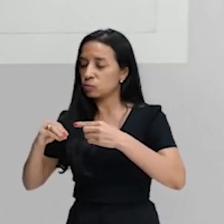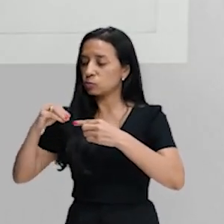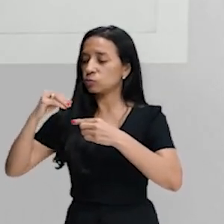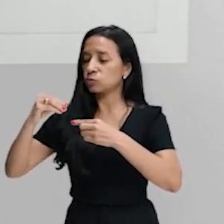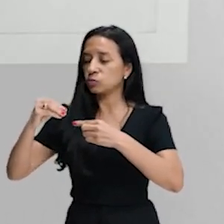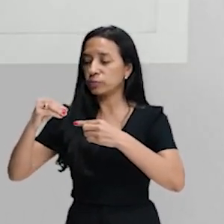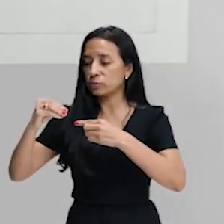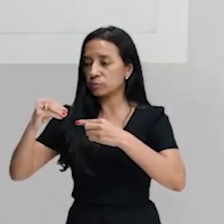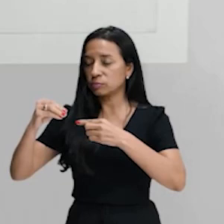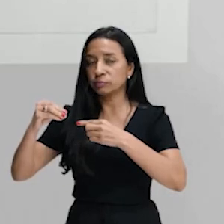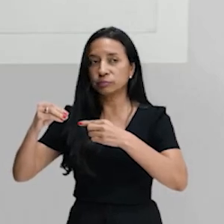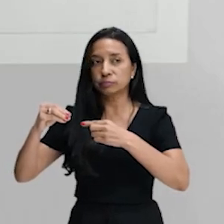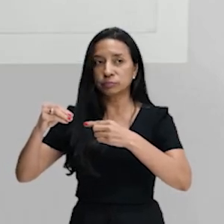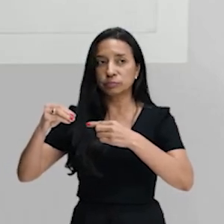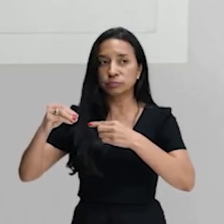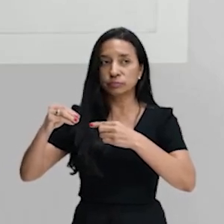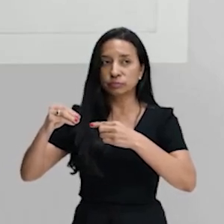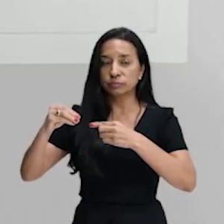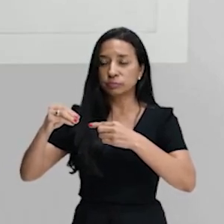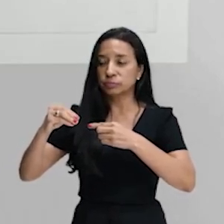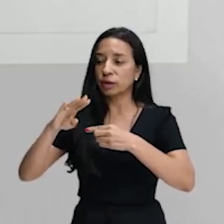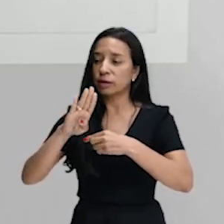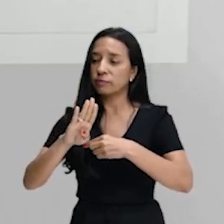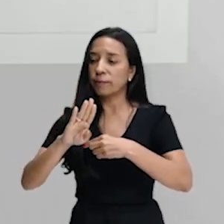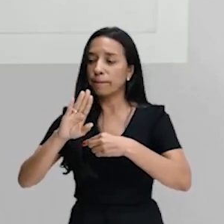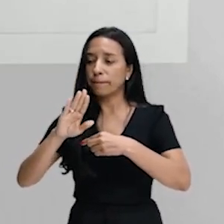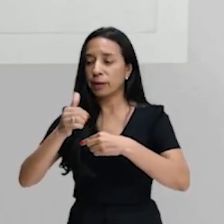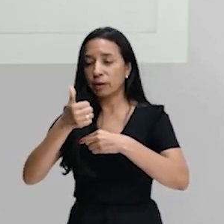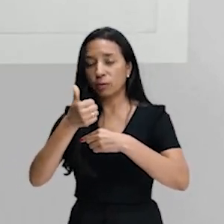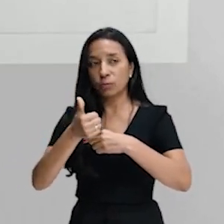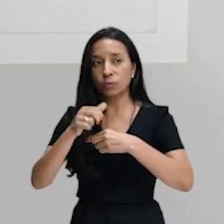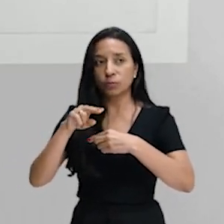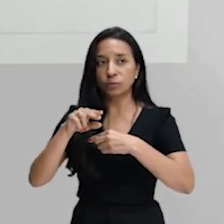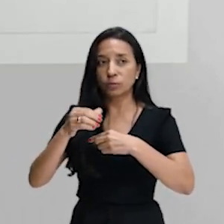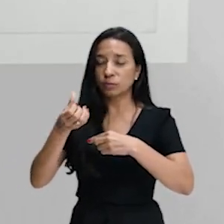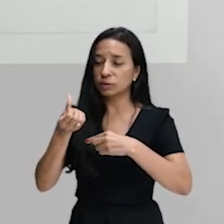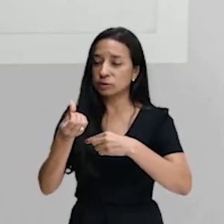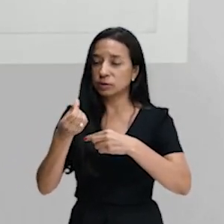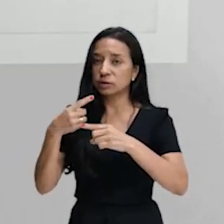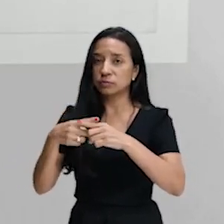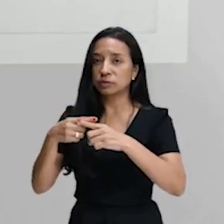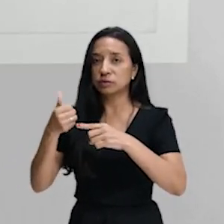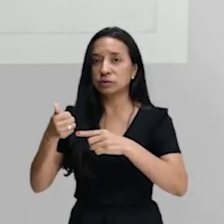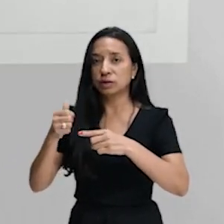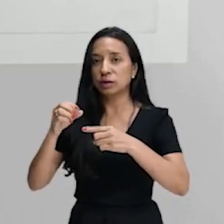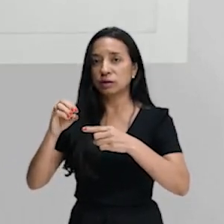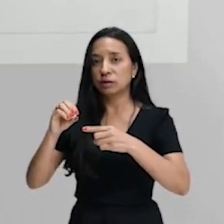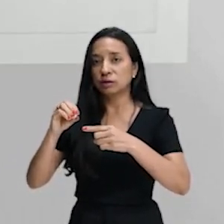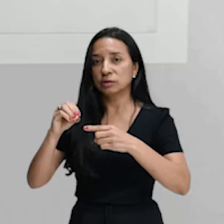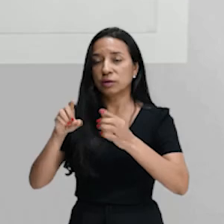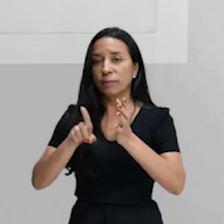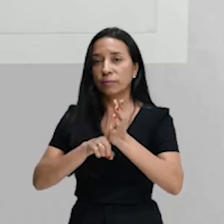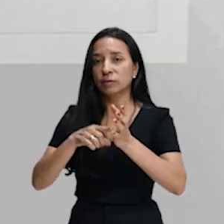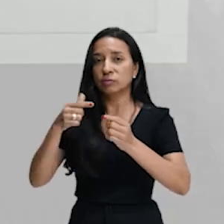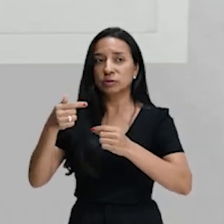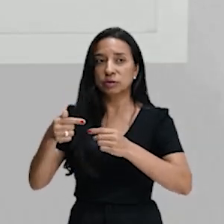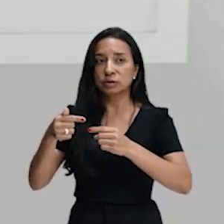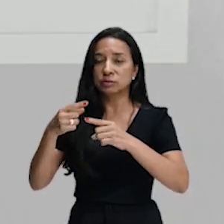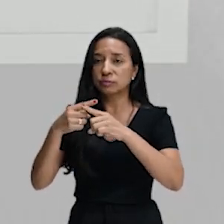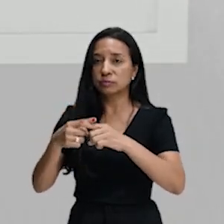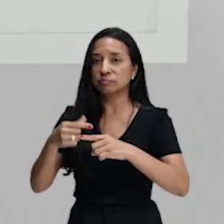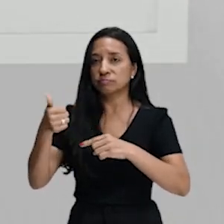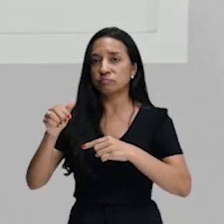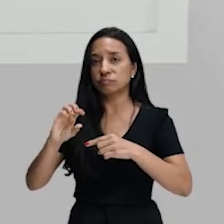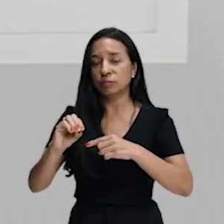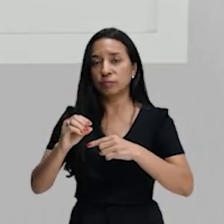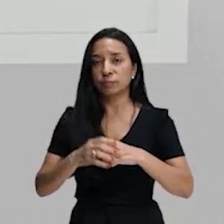6 vezes 10 a menos 7 vezes 10.